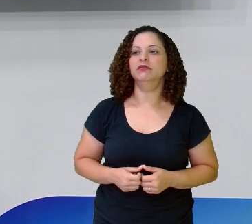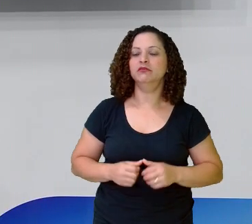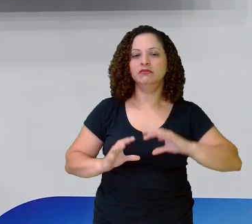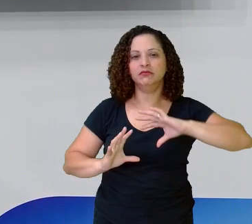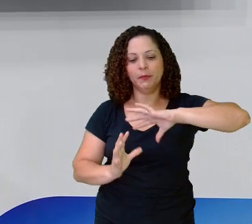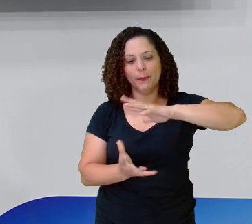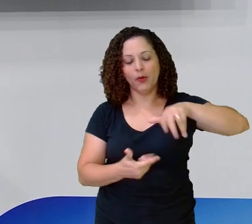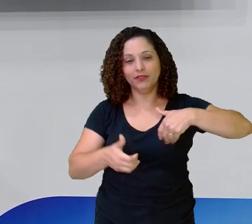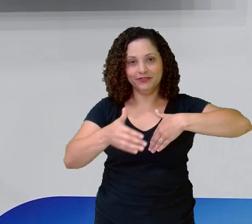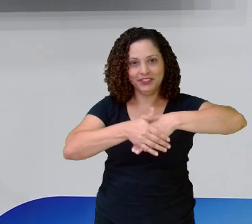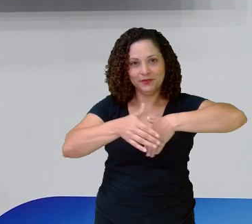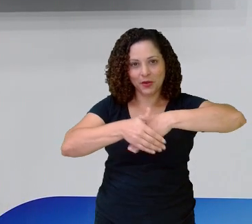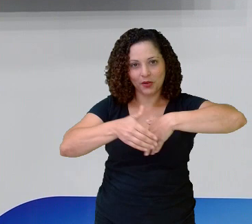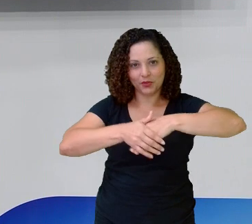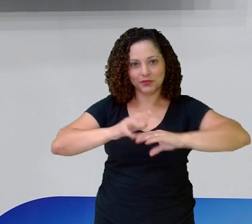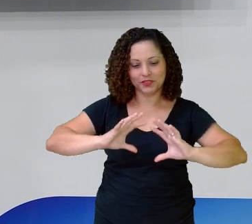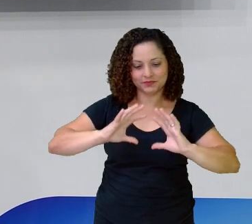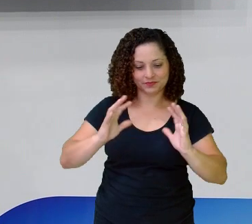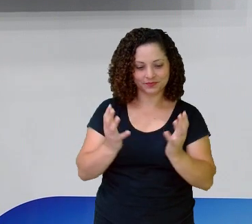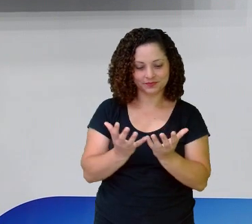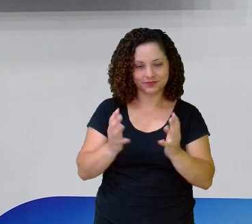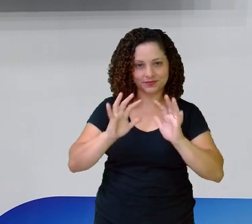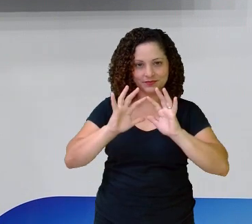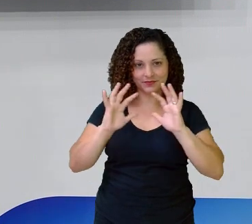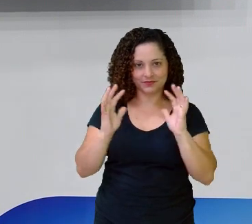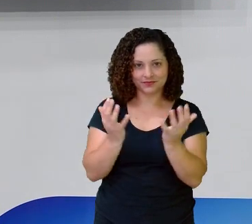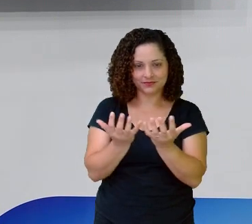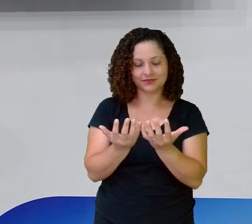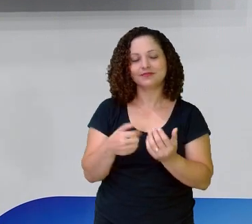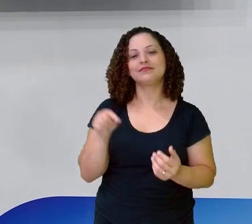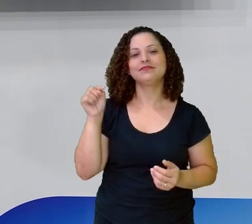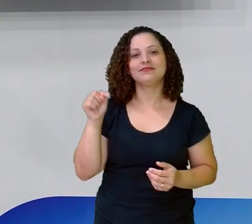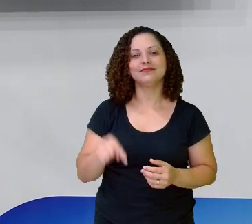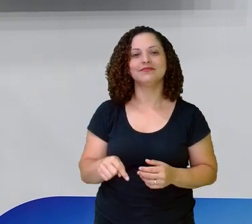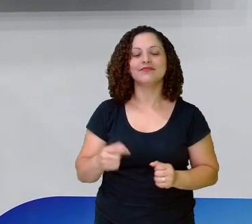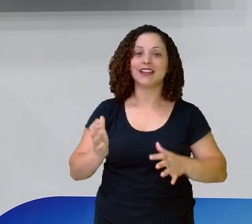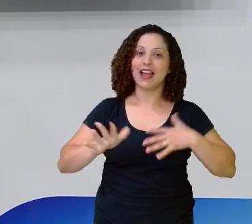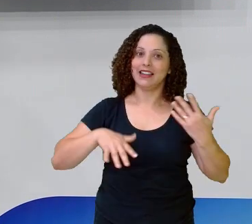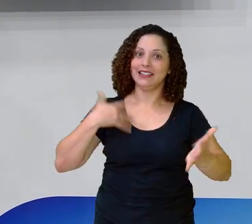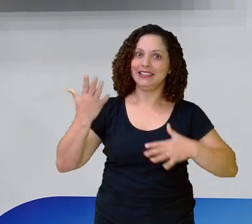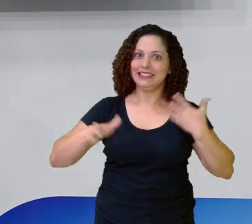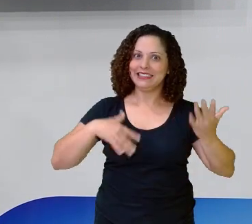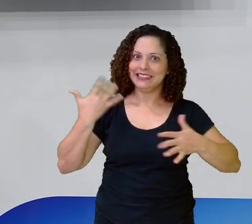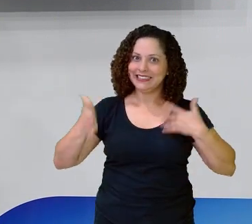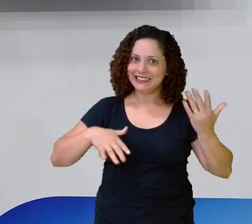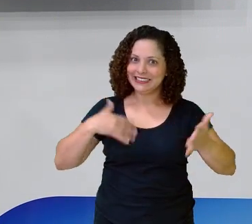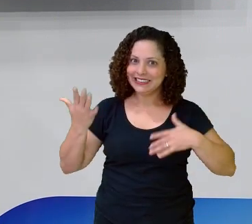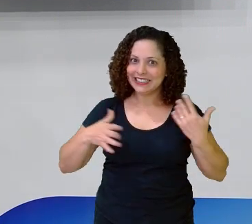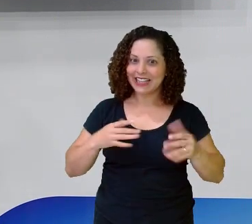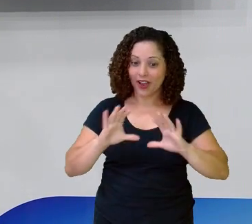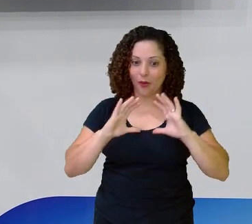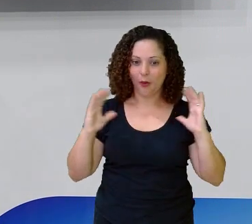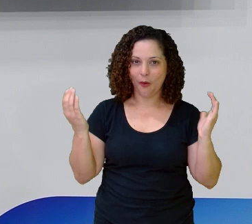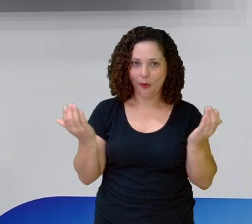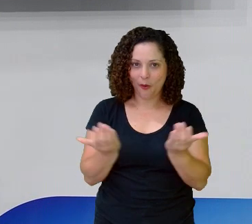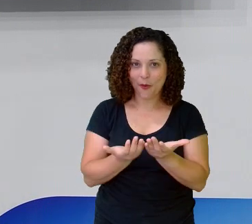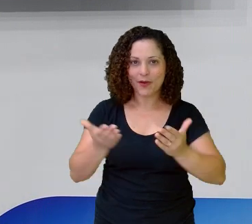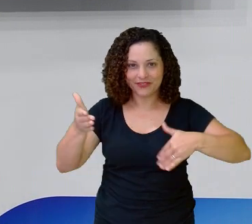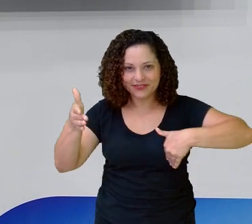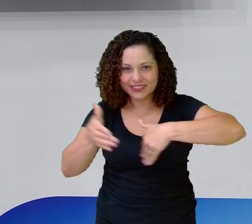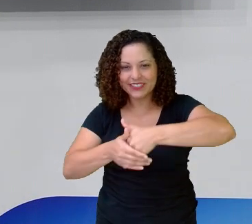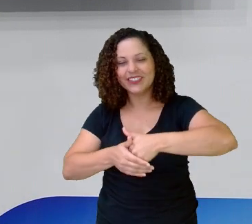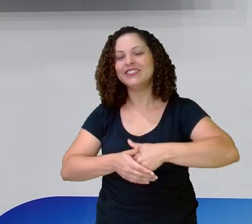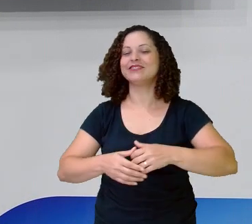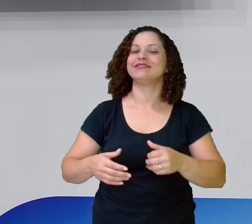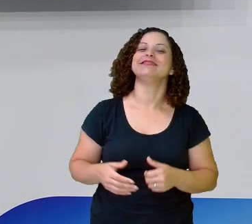bola de futebol, não é isso? Aquela bola que vai dar alegria a gente no final da Copa. Pois é,